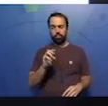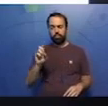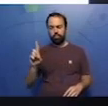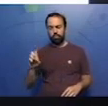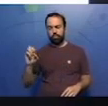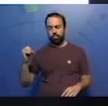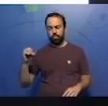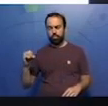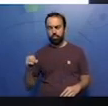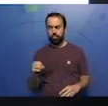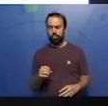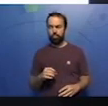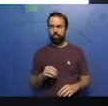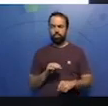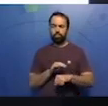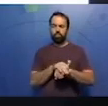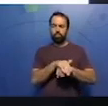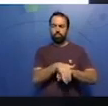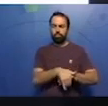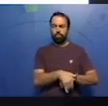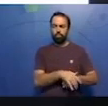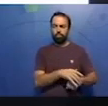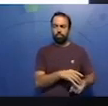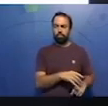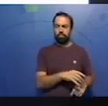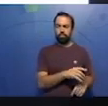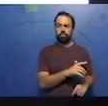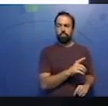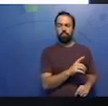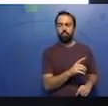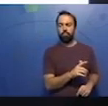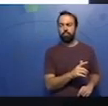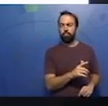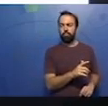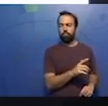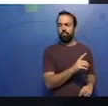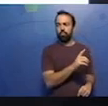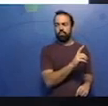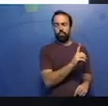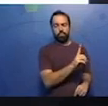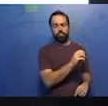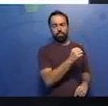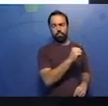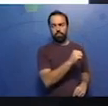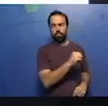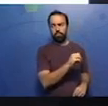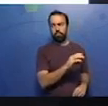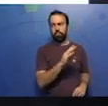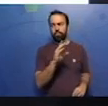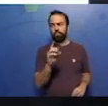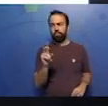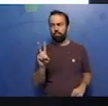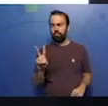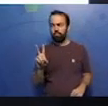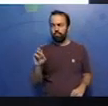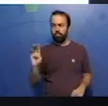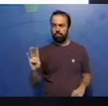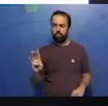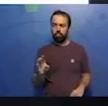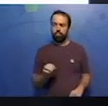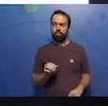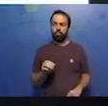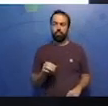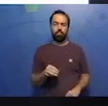das 18 às 24 horas, ou seja, meia-noite. E a madrugada, professora? Madrugada